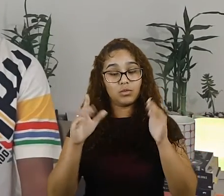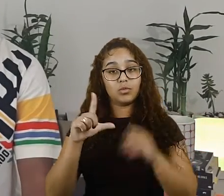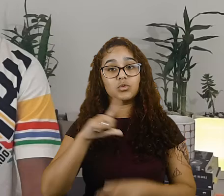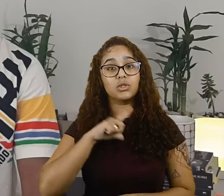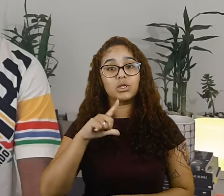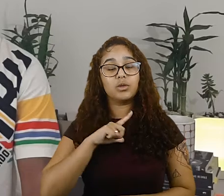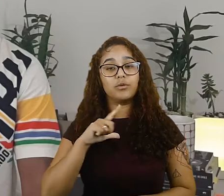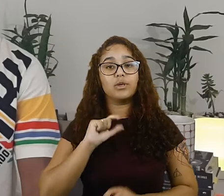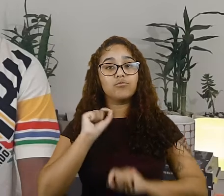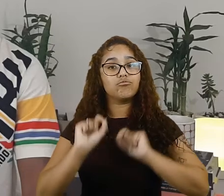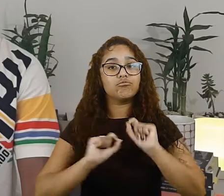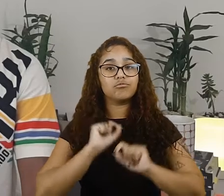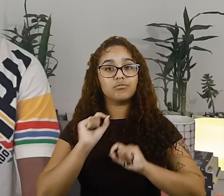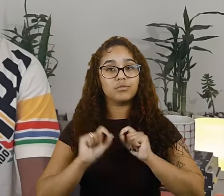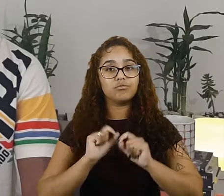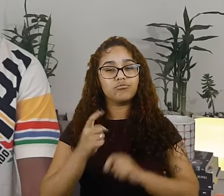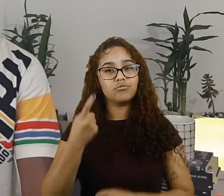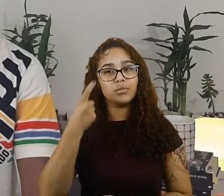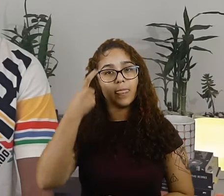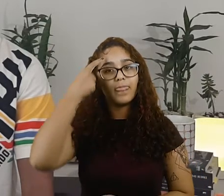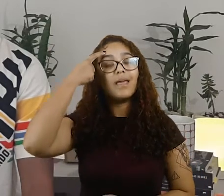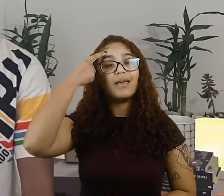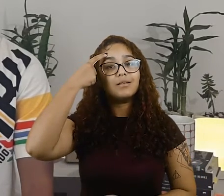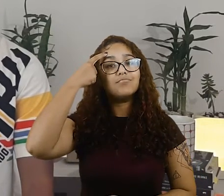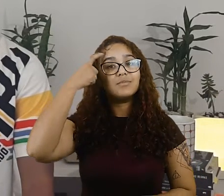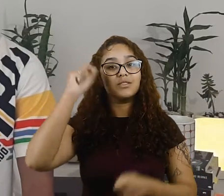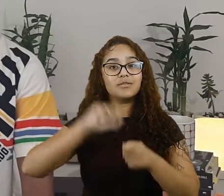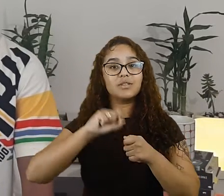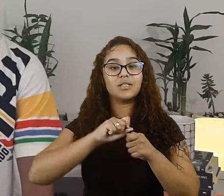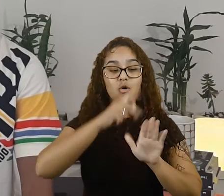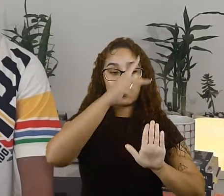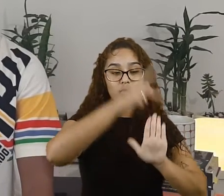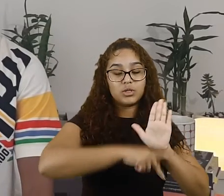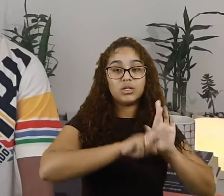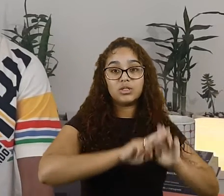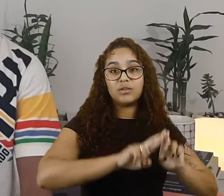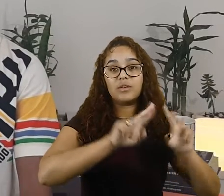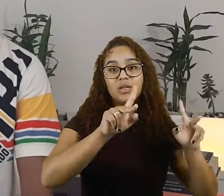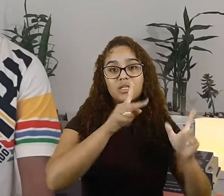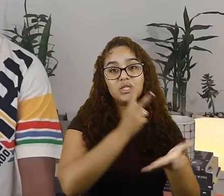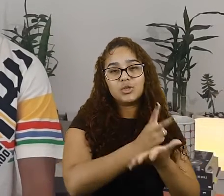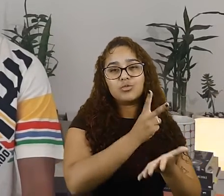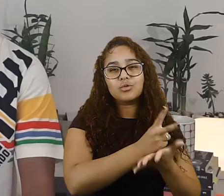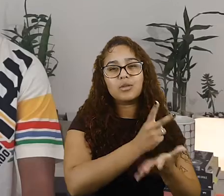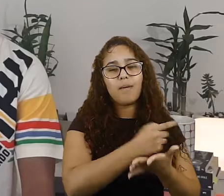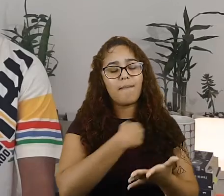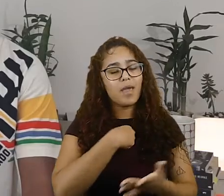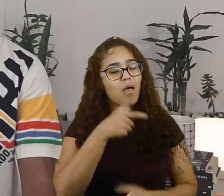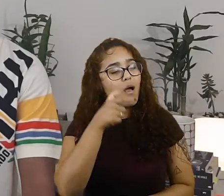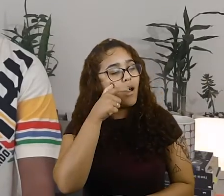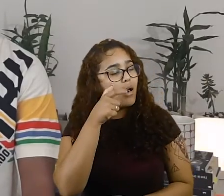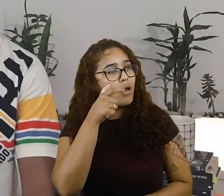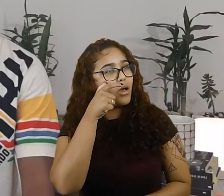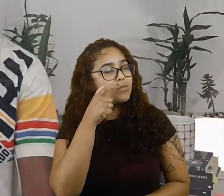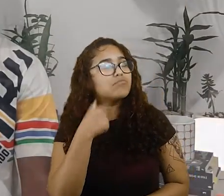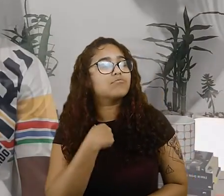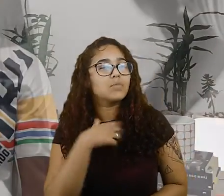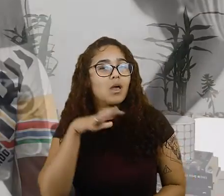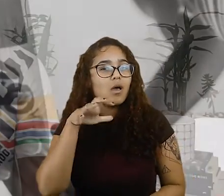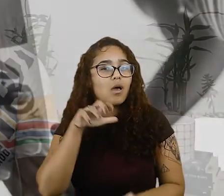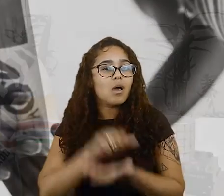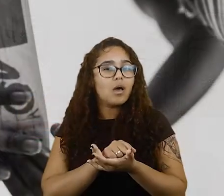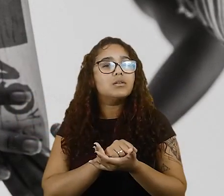mesma época eu tive também uma ideia de fazer um outro projeto, né, de dar continuidade às